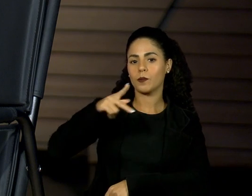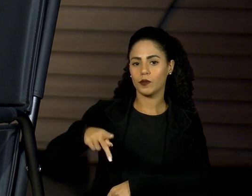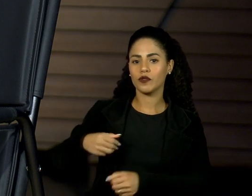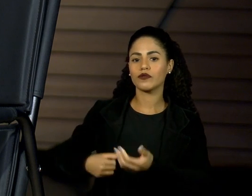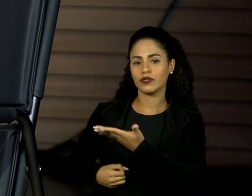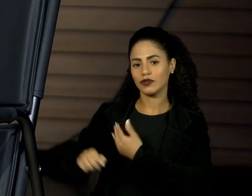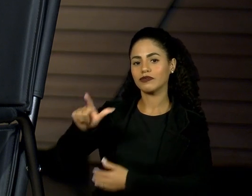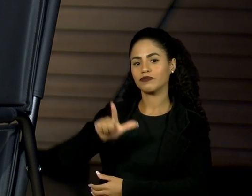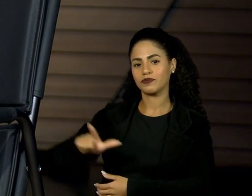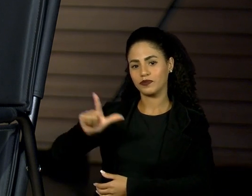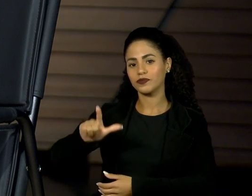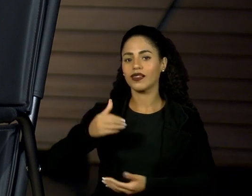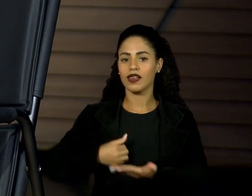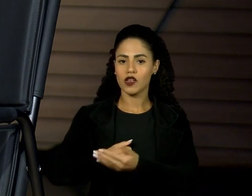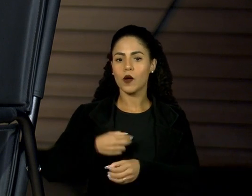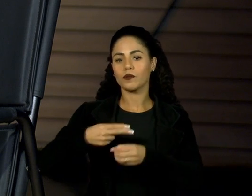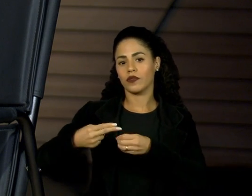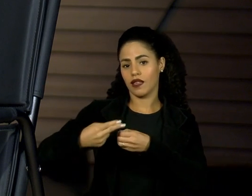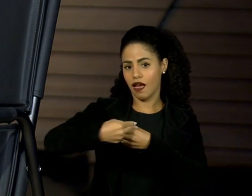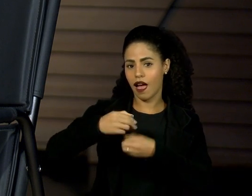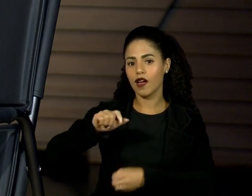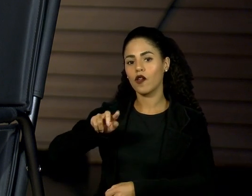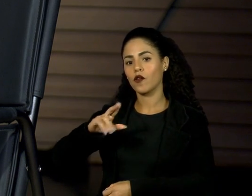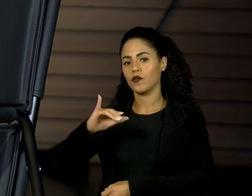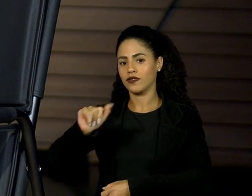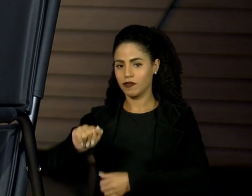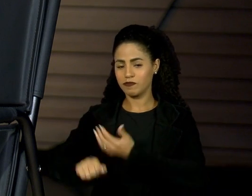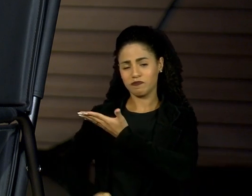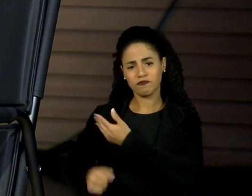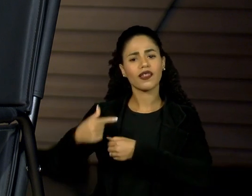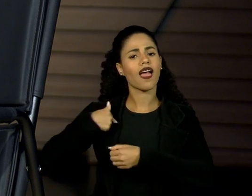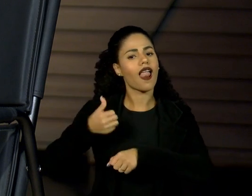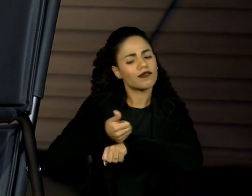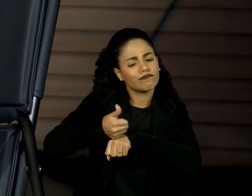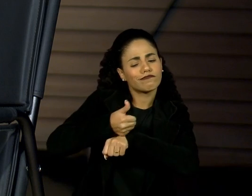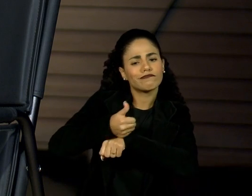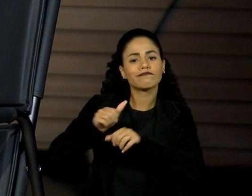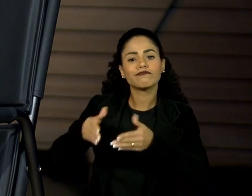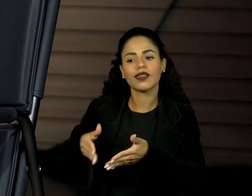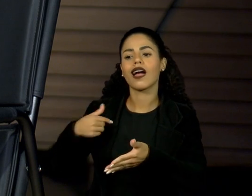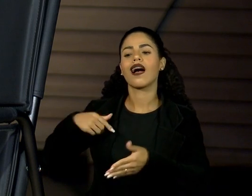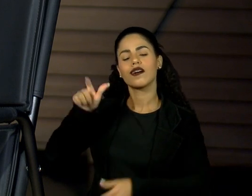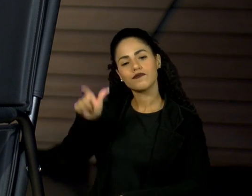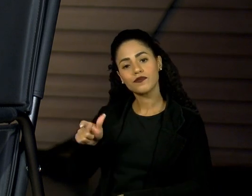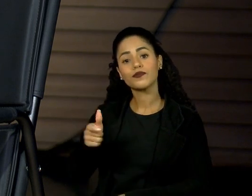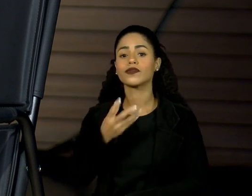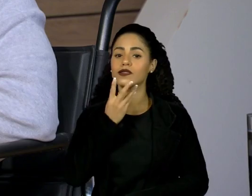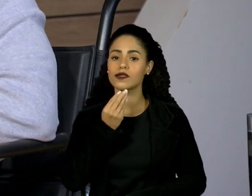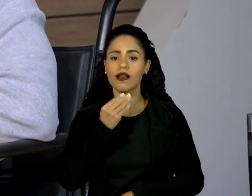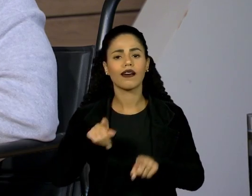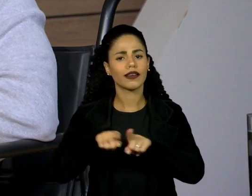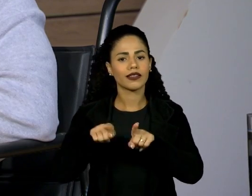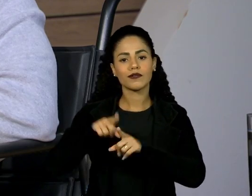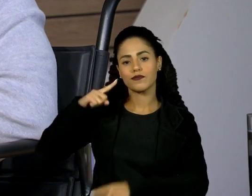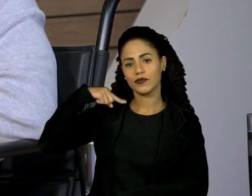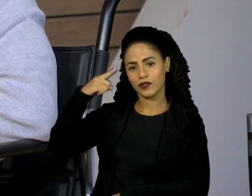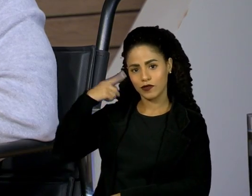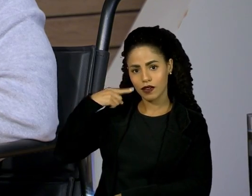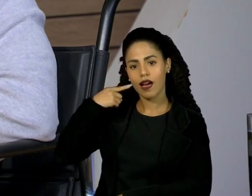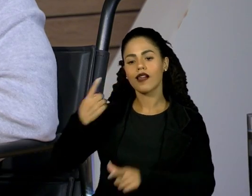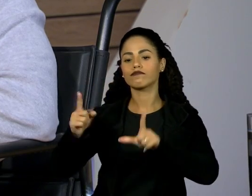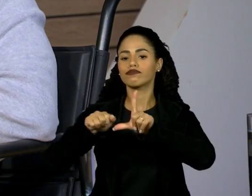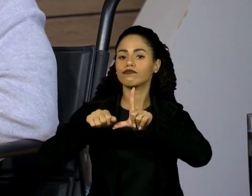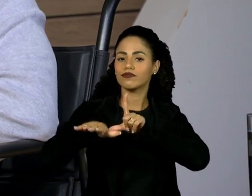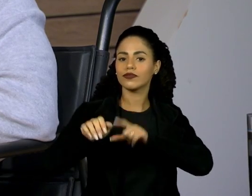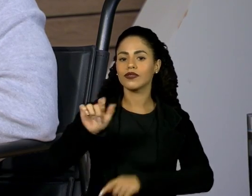de literatura brasileira da Unicamp, a Lúcia Granja, que é especialista em Machado, e também com o advogado e